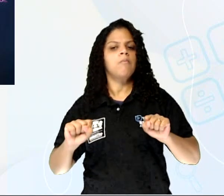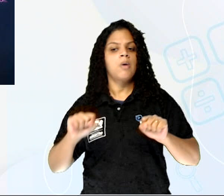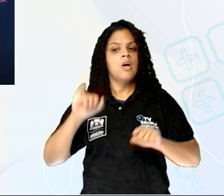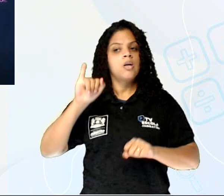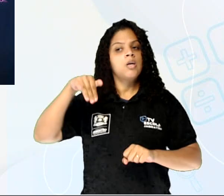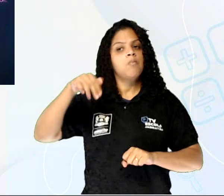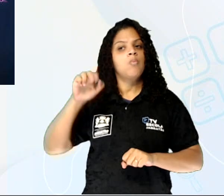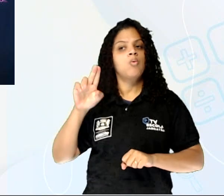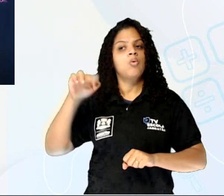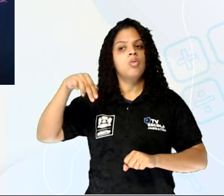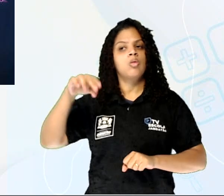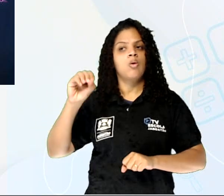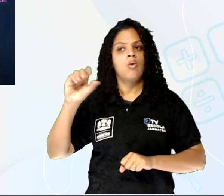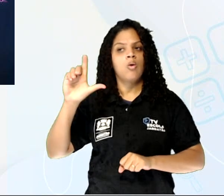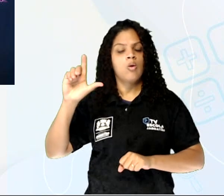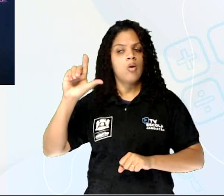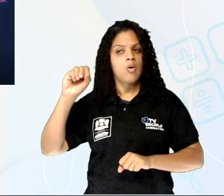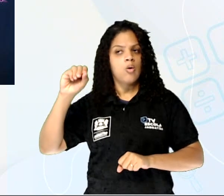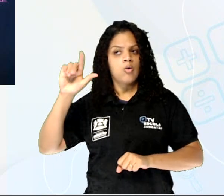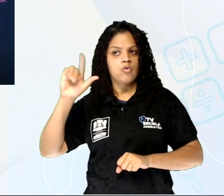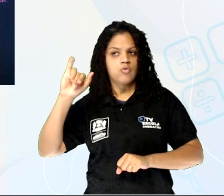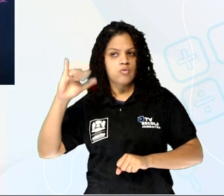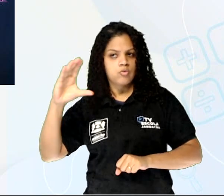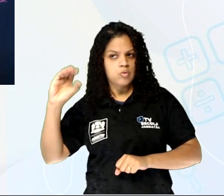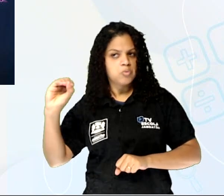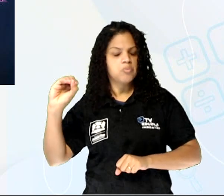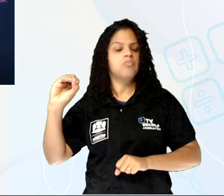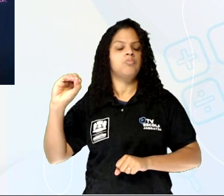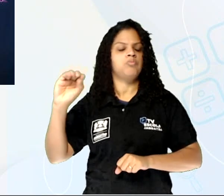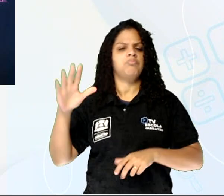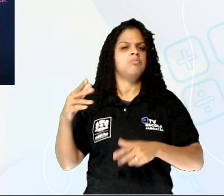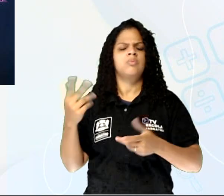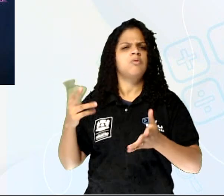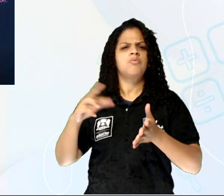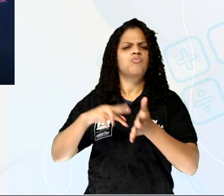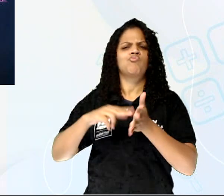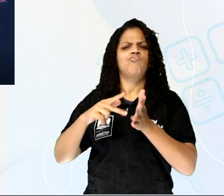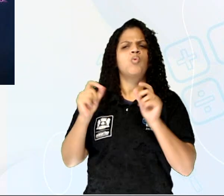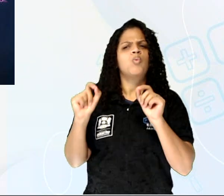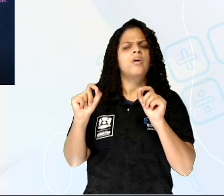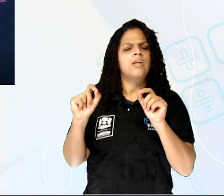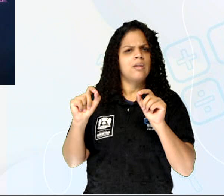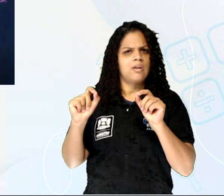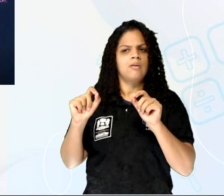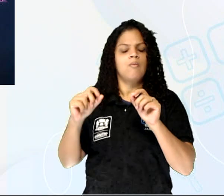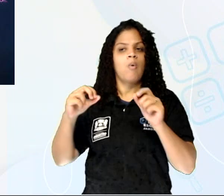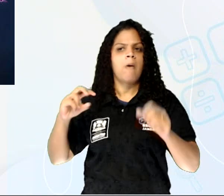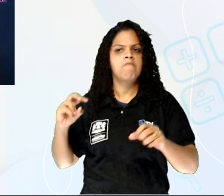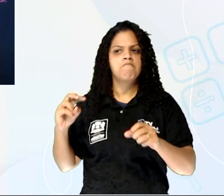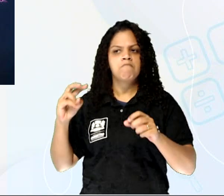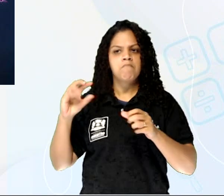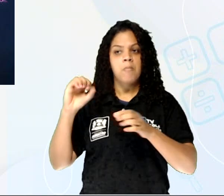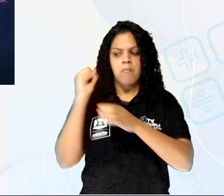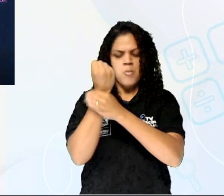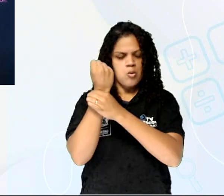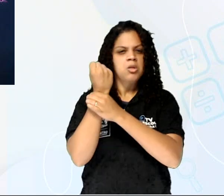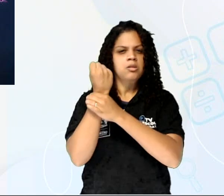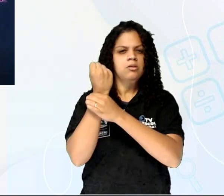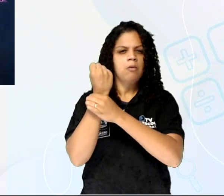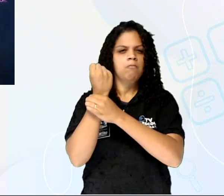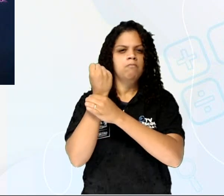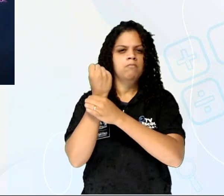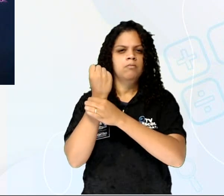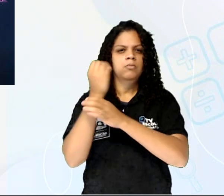imunológico, também chamado de sistema imune, é um sistema que funciona como uma grande barreira de proteção. Ele é formado